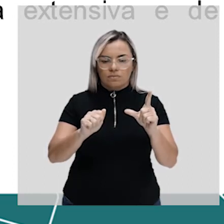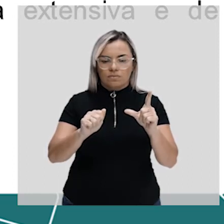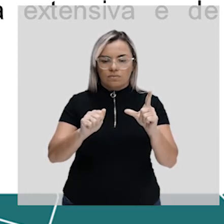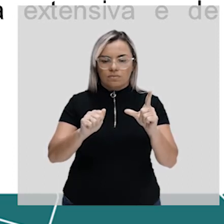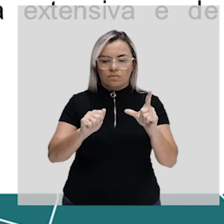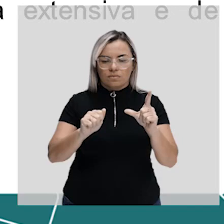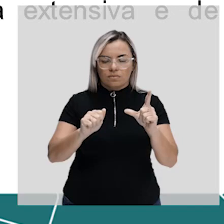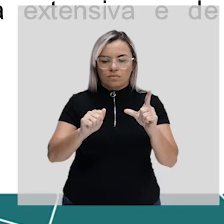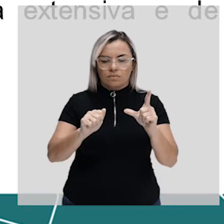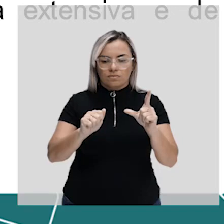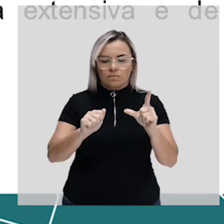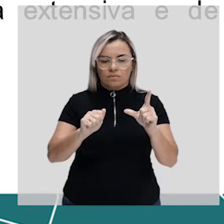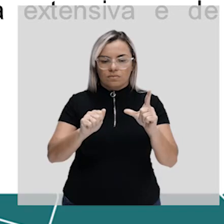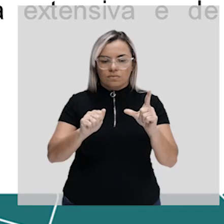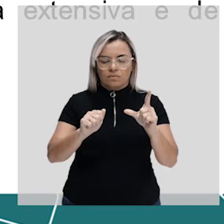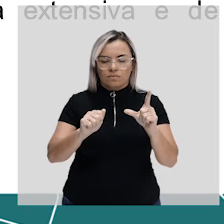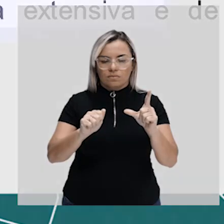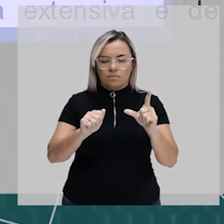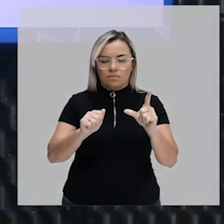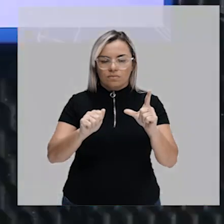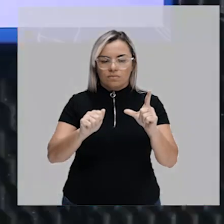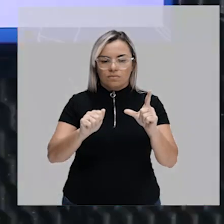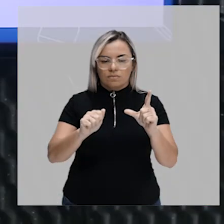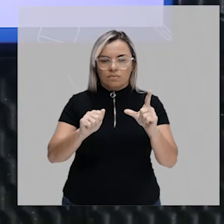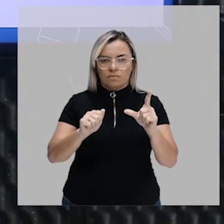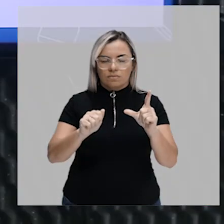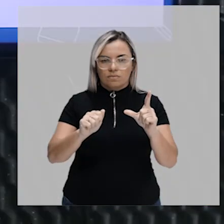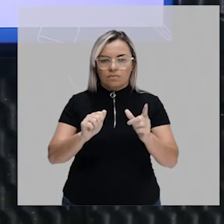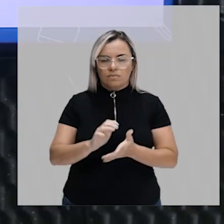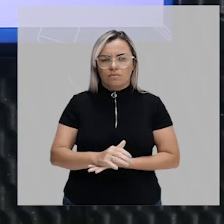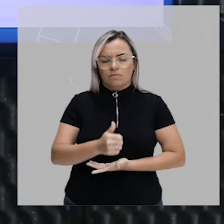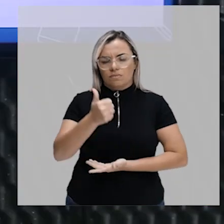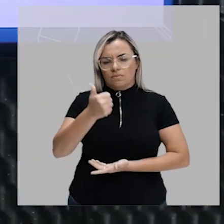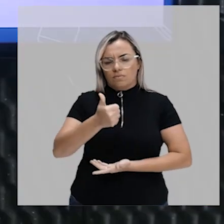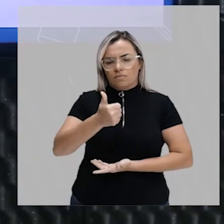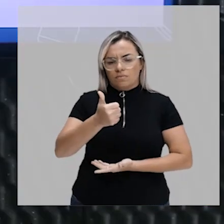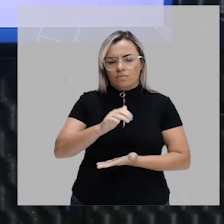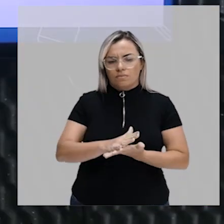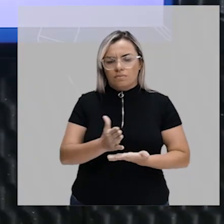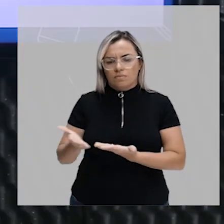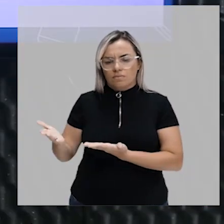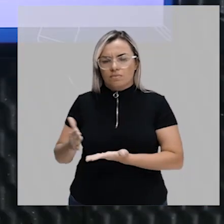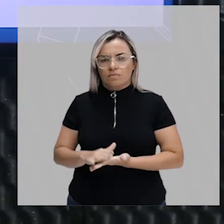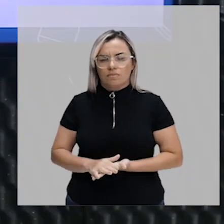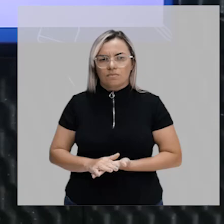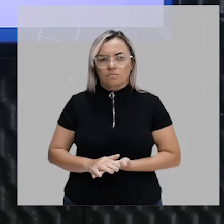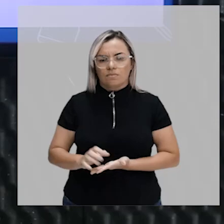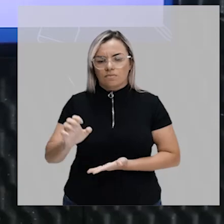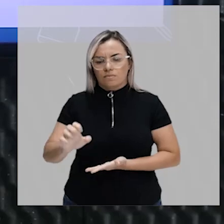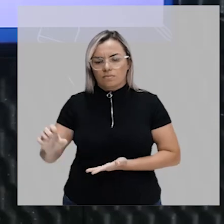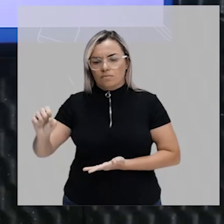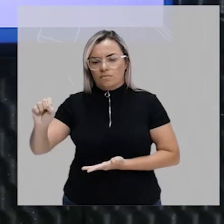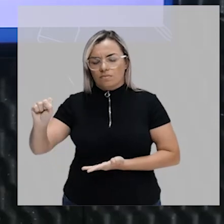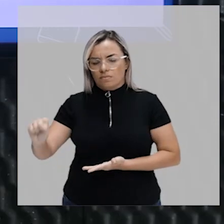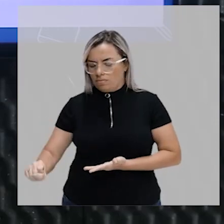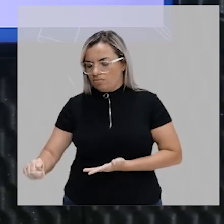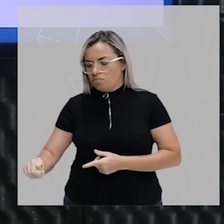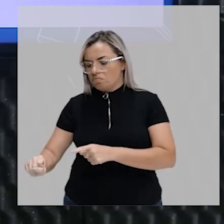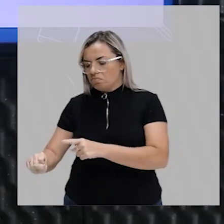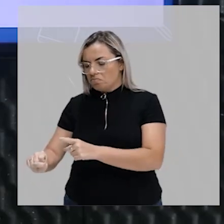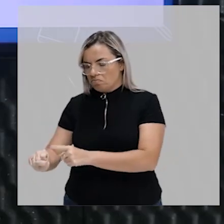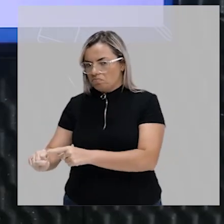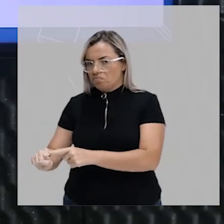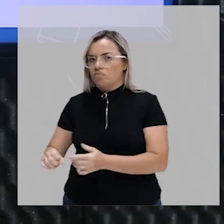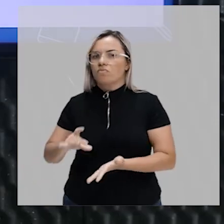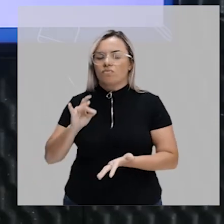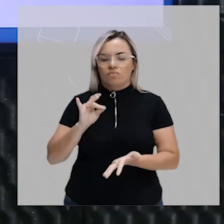um sistema de agricultura extensiva e de alto consumo. Primeira coisa, região sul é realmente a 5? É de fato, até